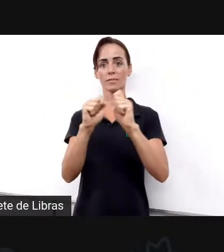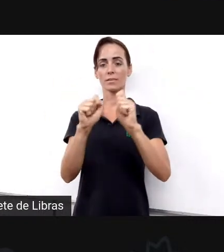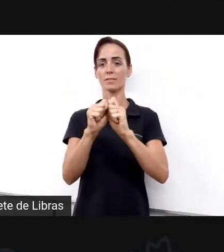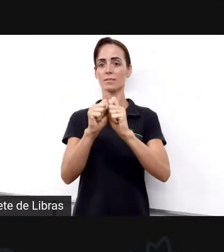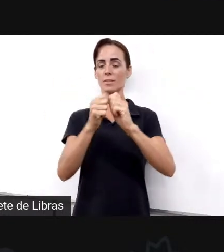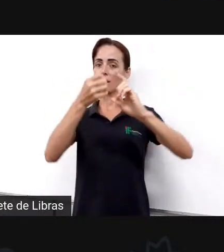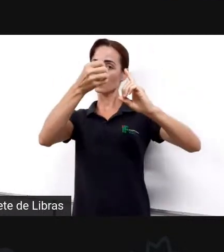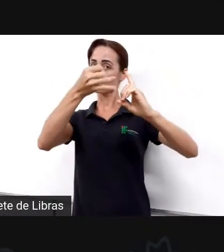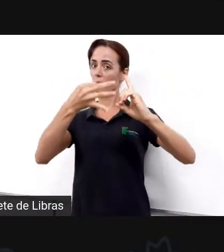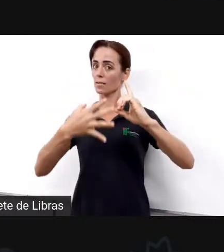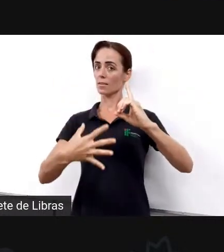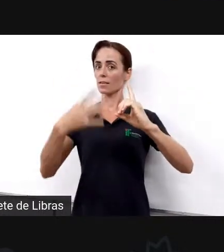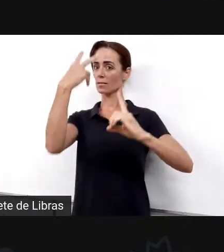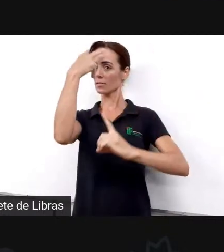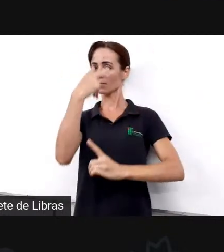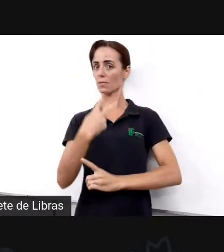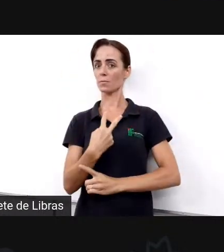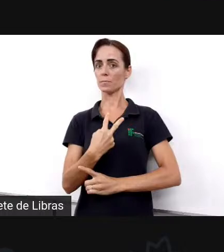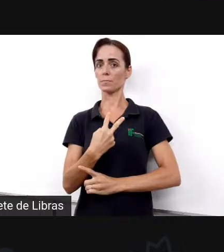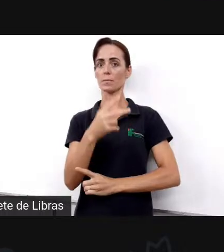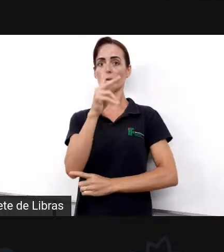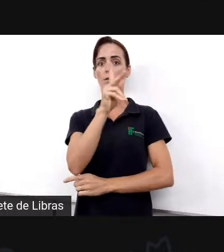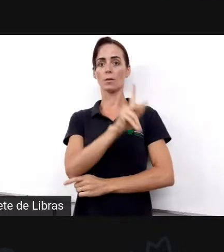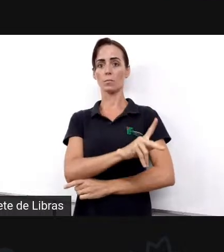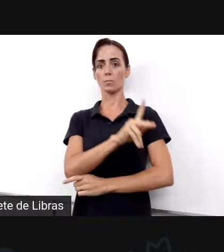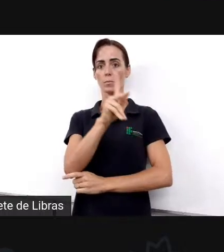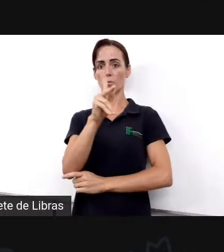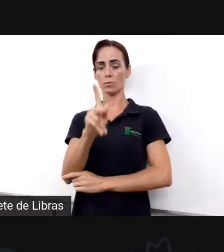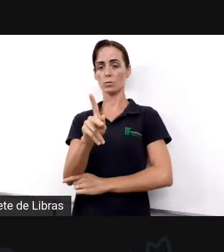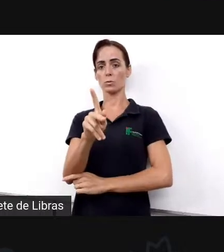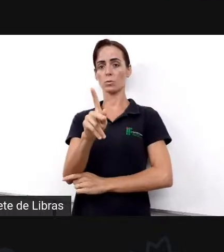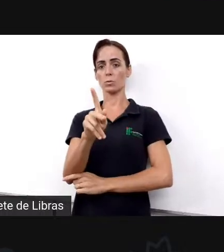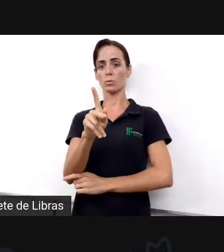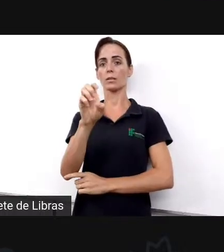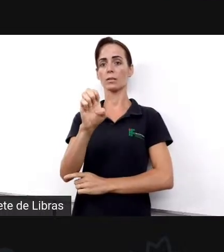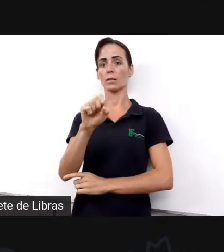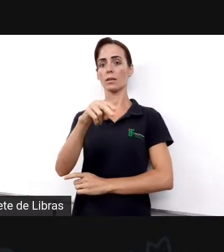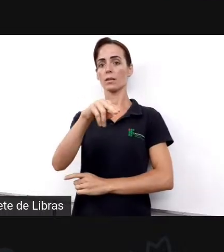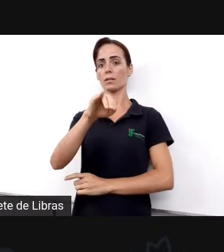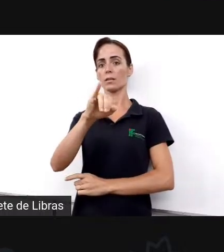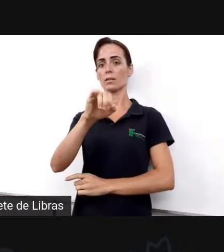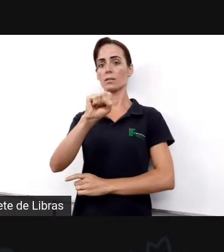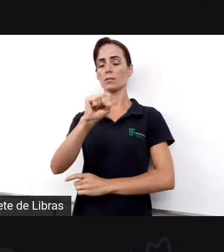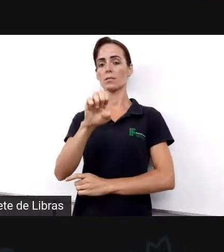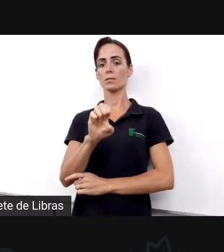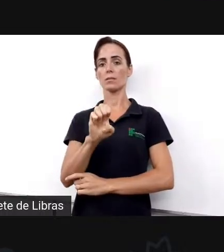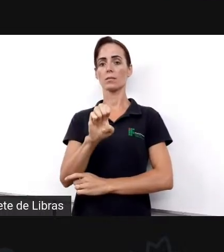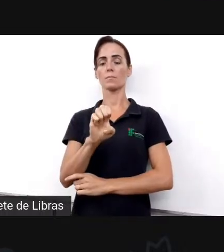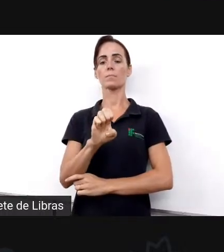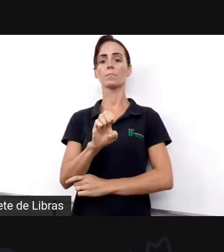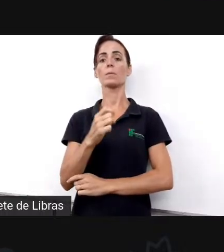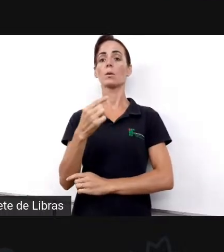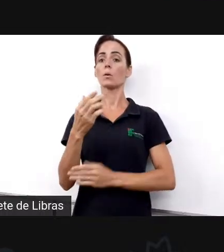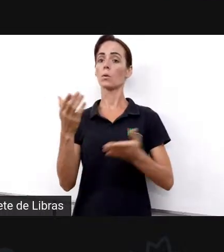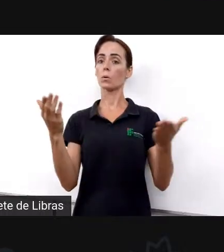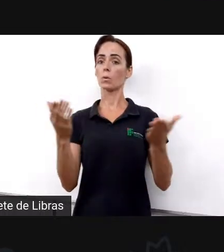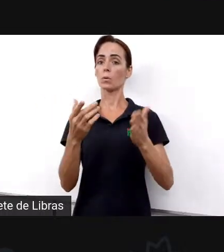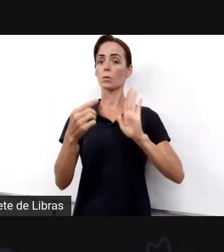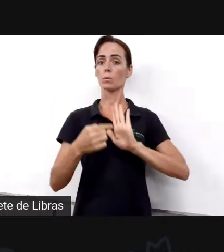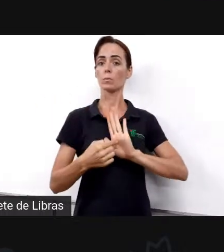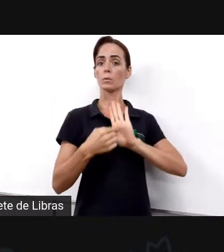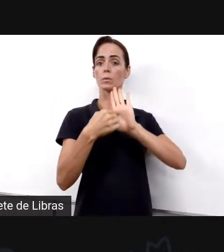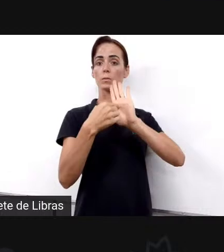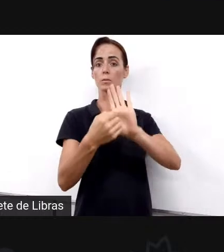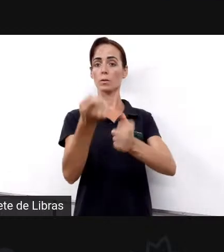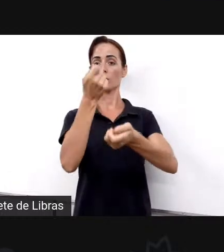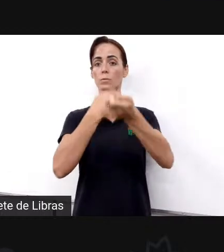audiodescrição. Sou a professora Denise Weber. Hoje estou representando a administração